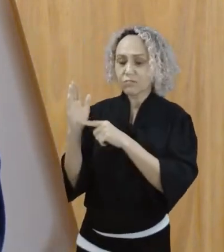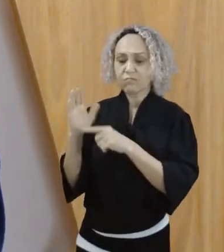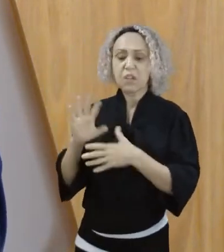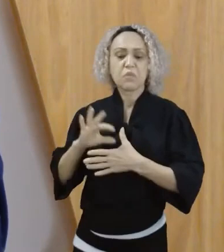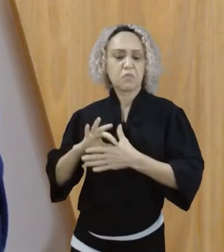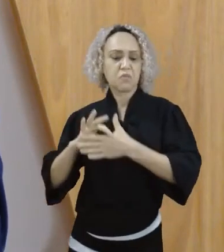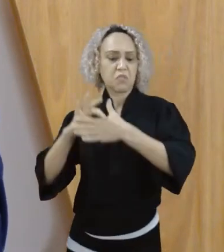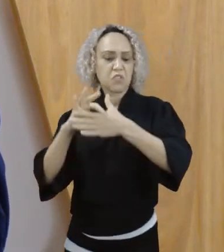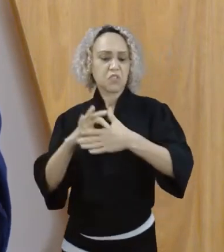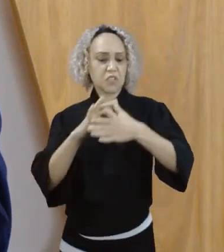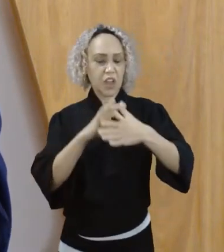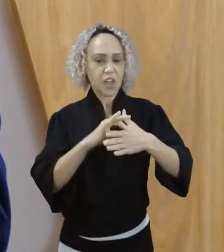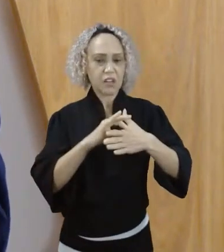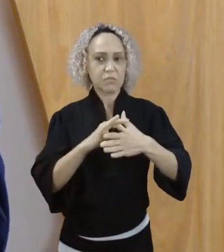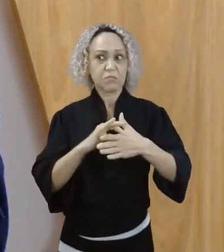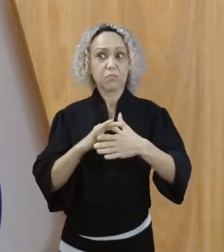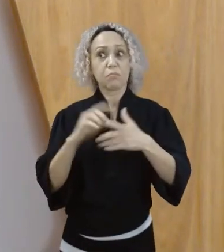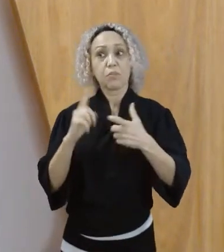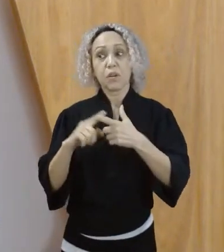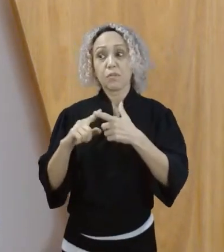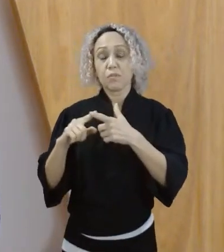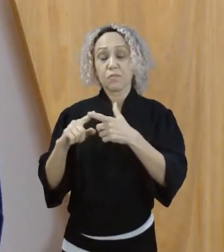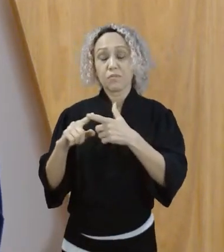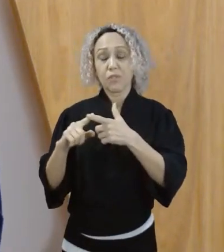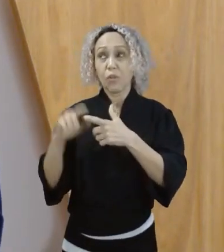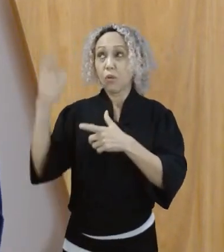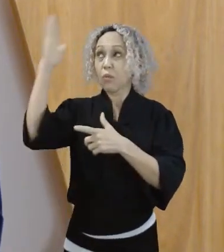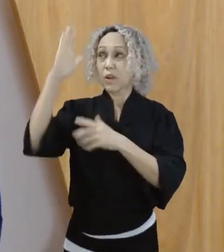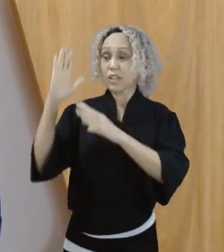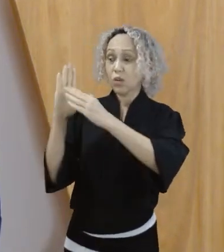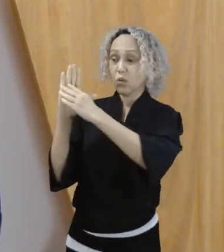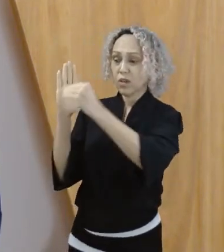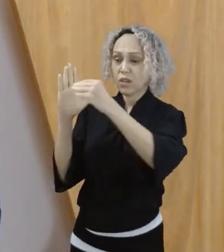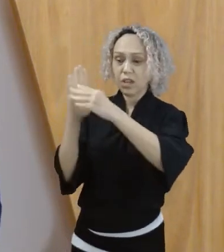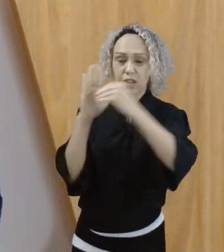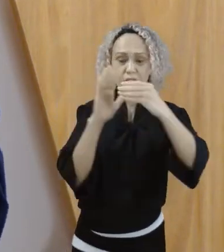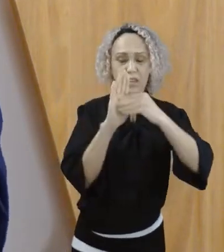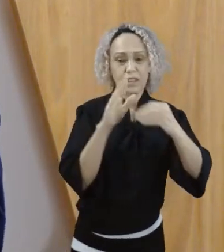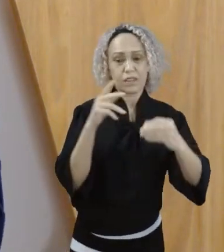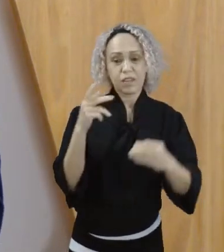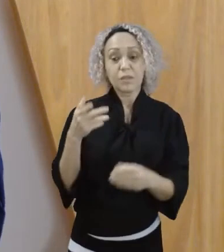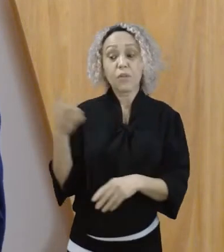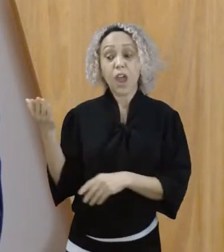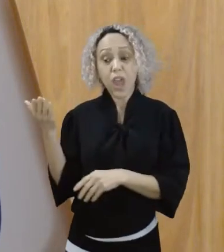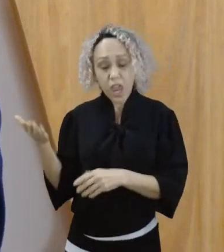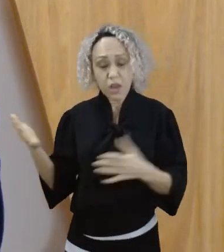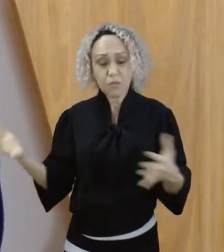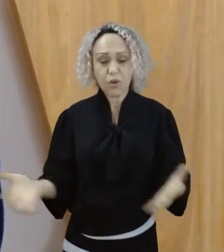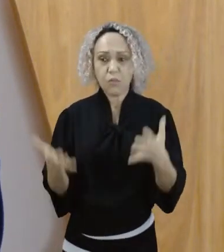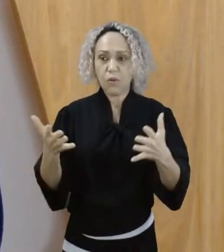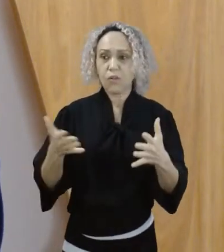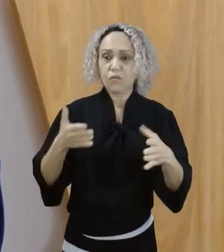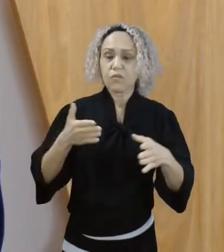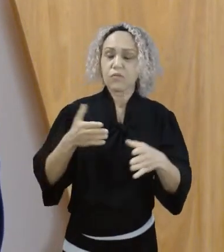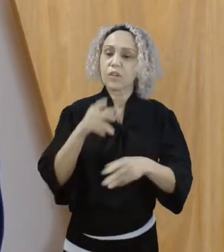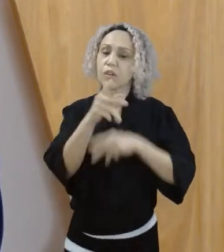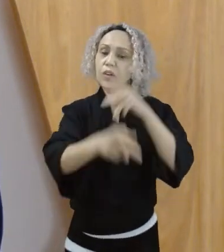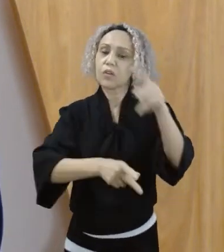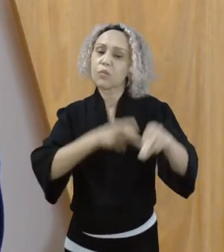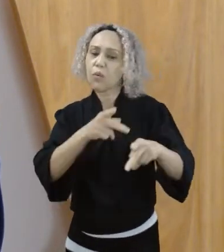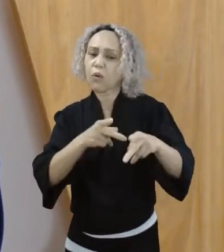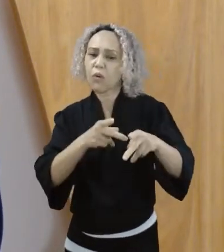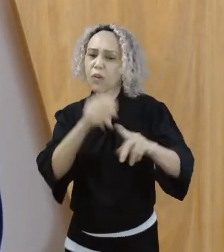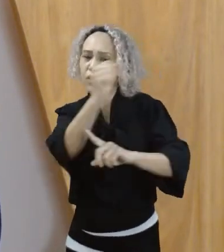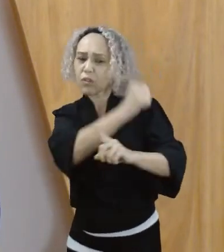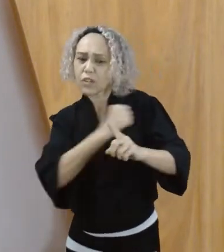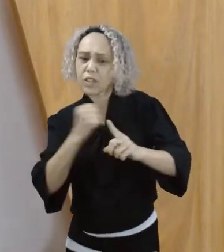presidente Lula lidera pelo exemplo né promove a participação social em casa logo tem moral e condições de promover